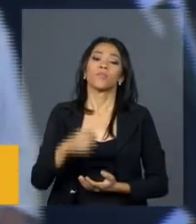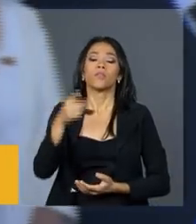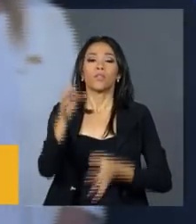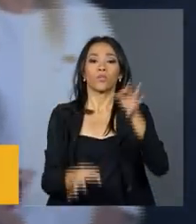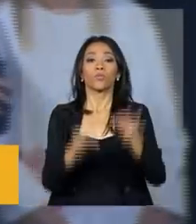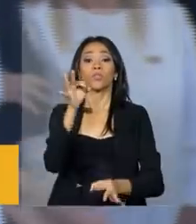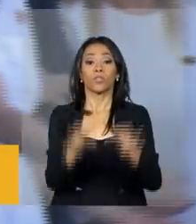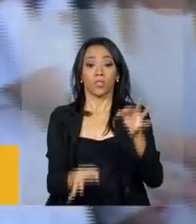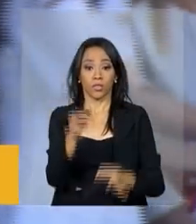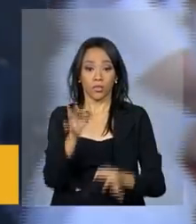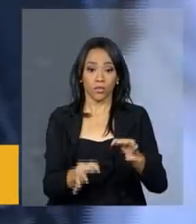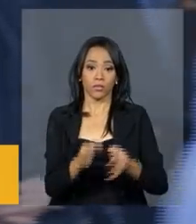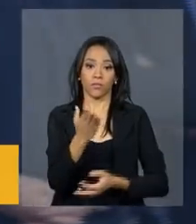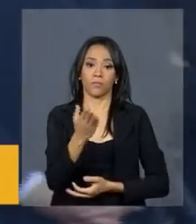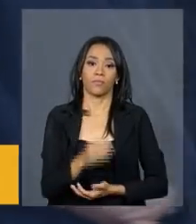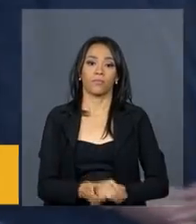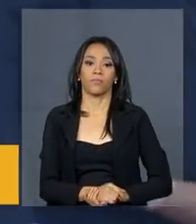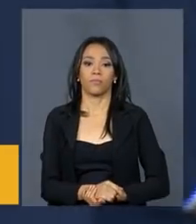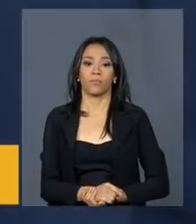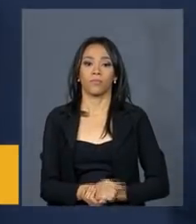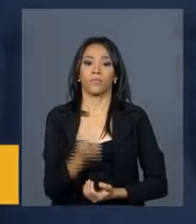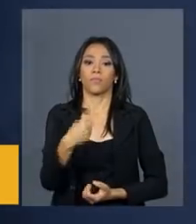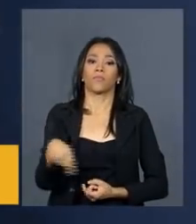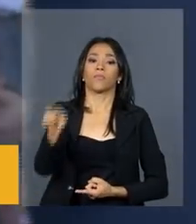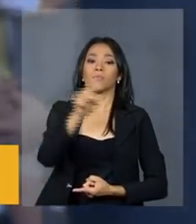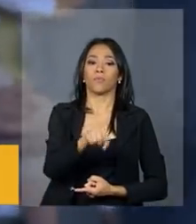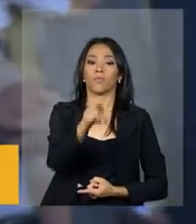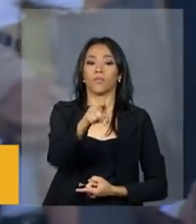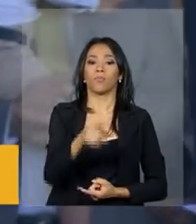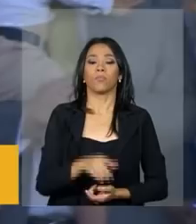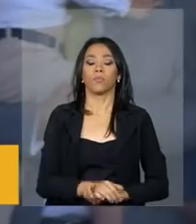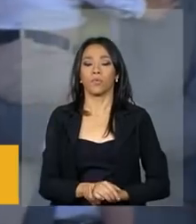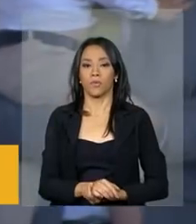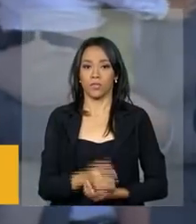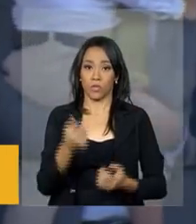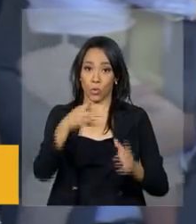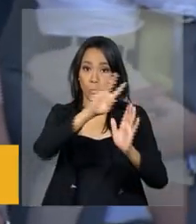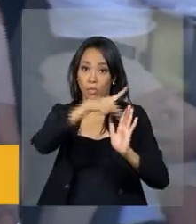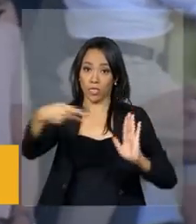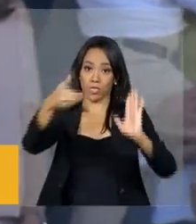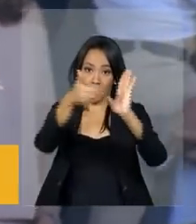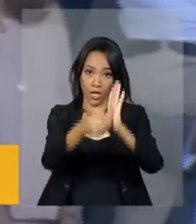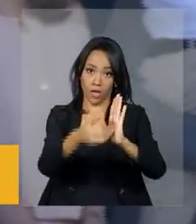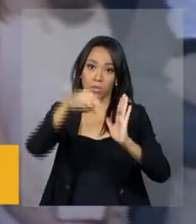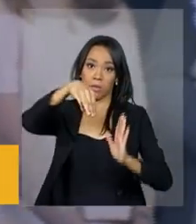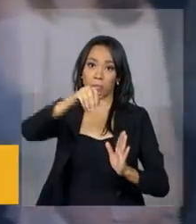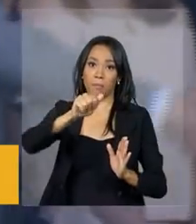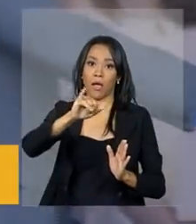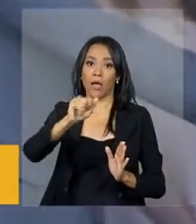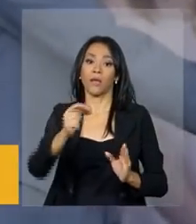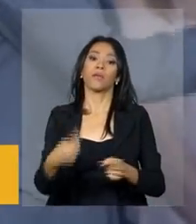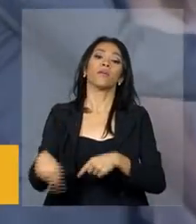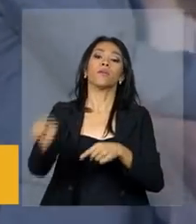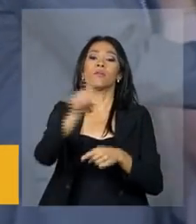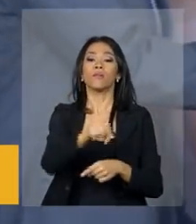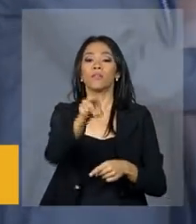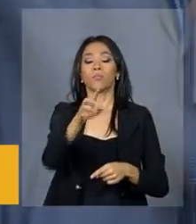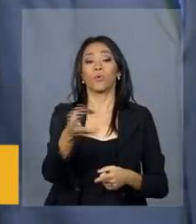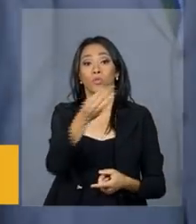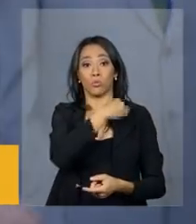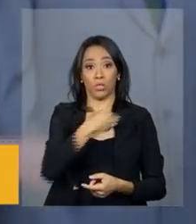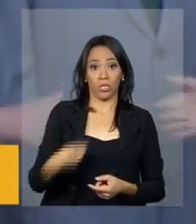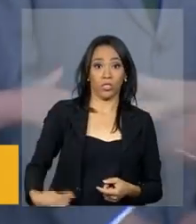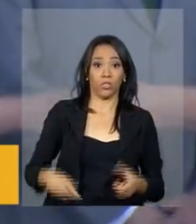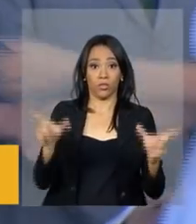da Justiça. O Rodrigo Maia, presidente da Câmara. Ministro Ricardo Lewandowski, presidente do